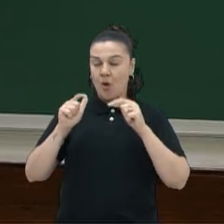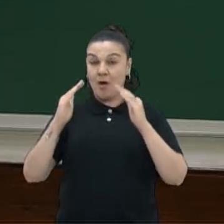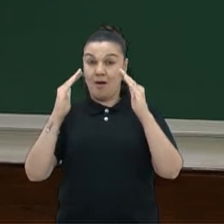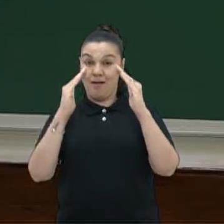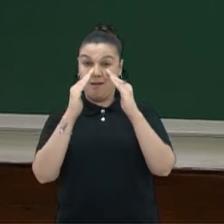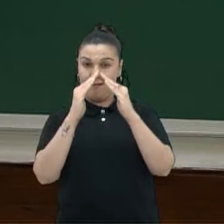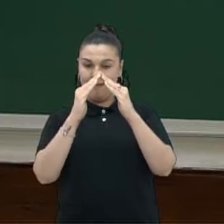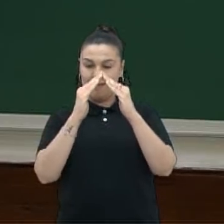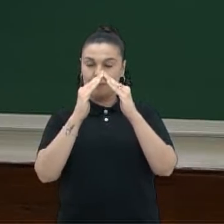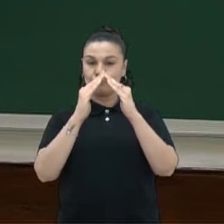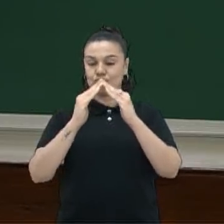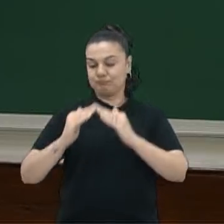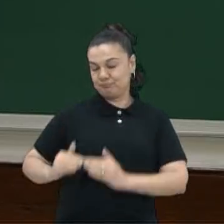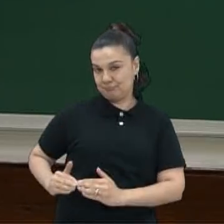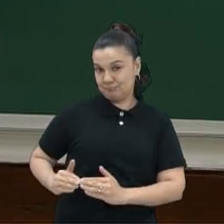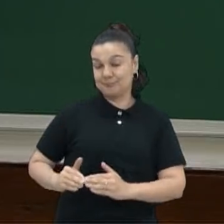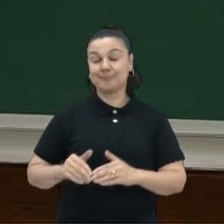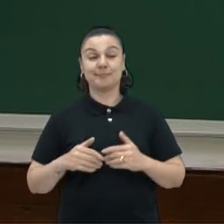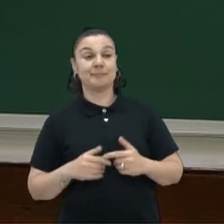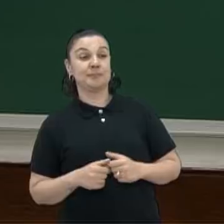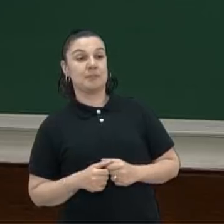dessas casas caiu